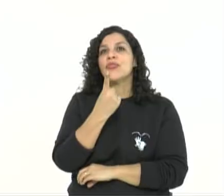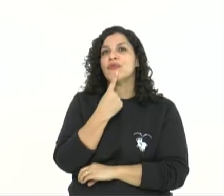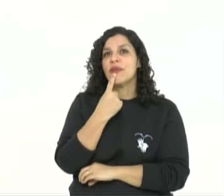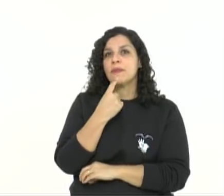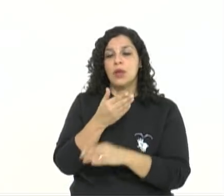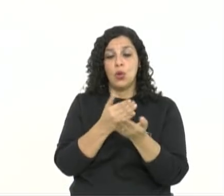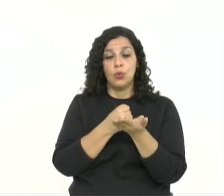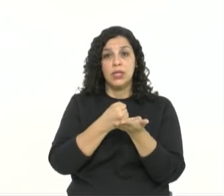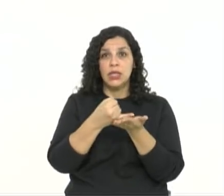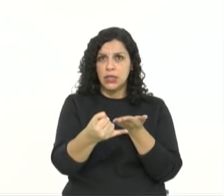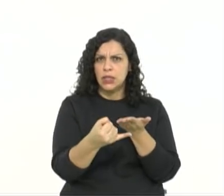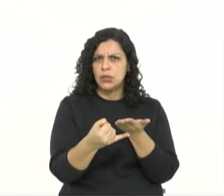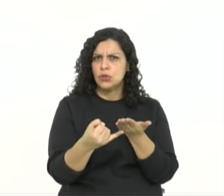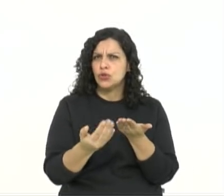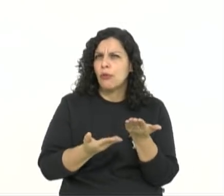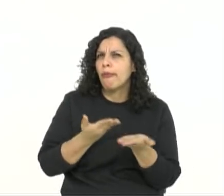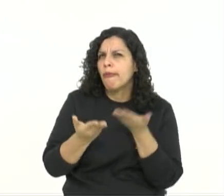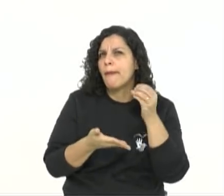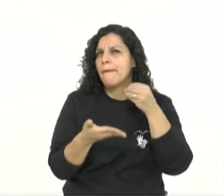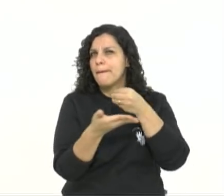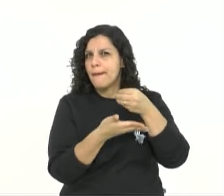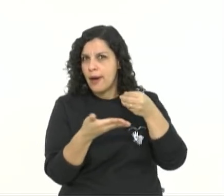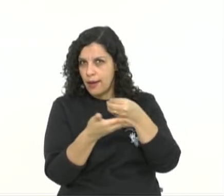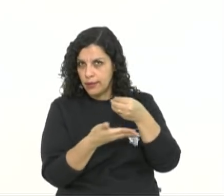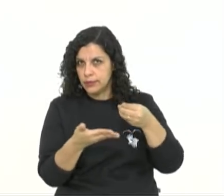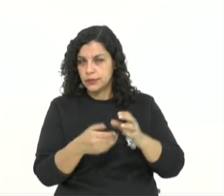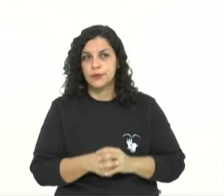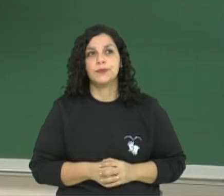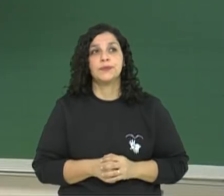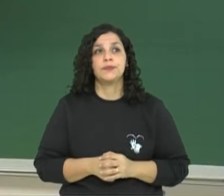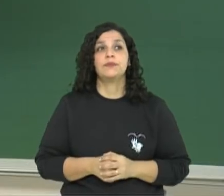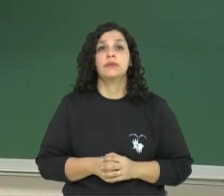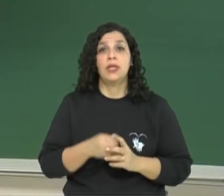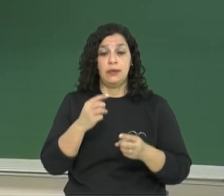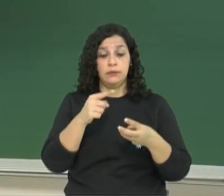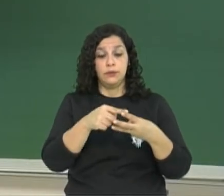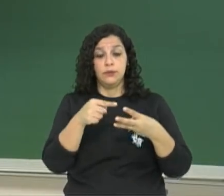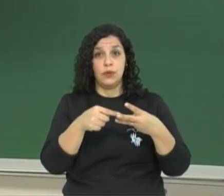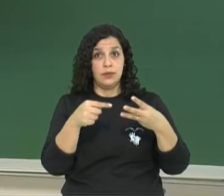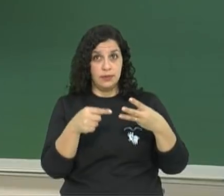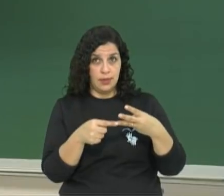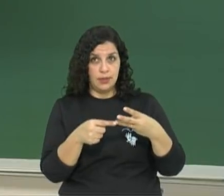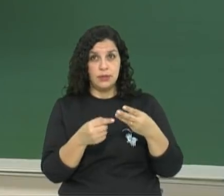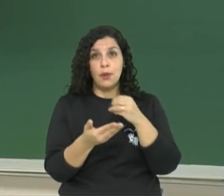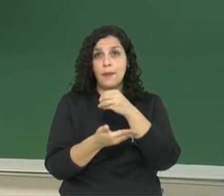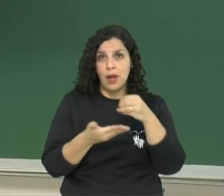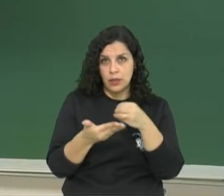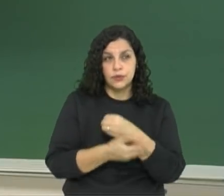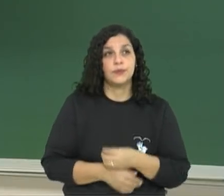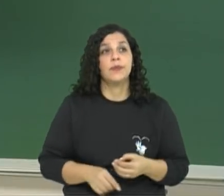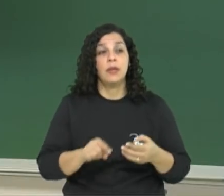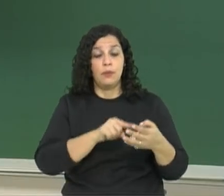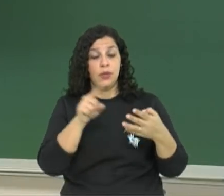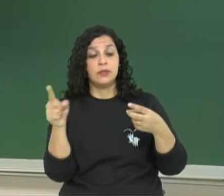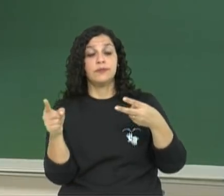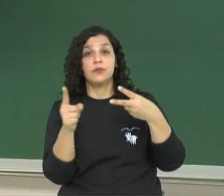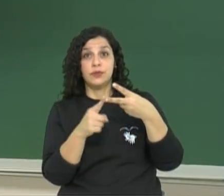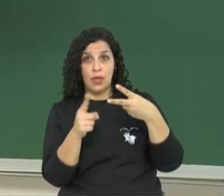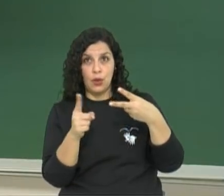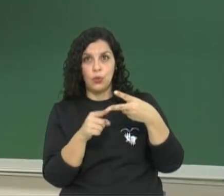vermelho, você é considerado ainda um atleta iniciante. 3 graduações nesse nível. Depois, nós temos o